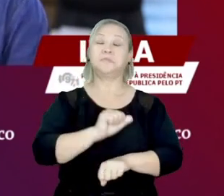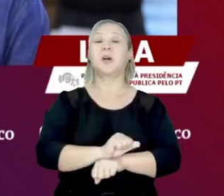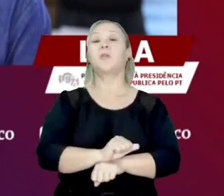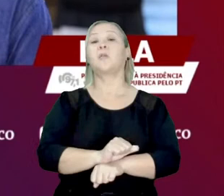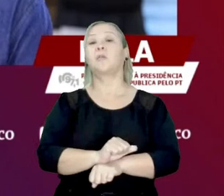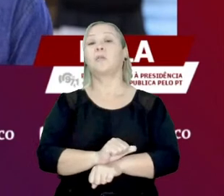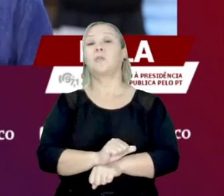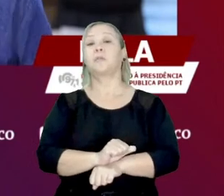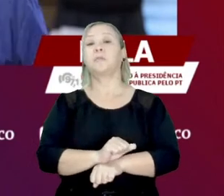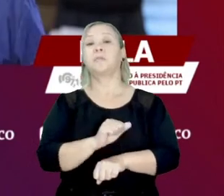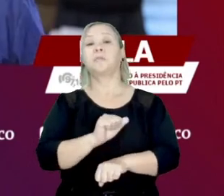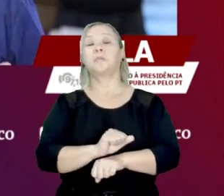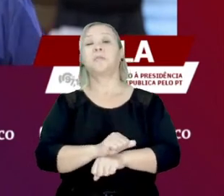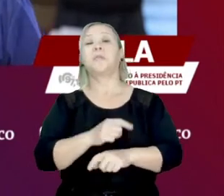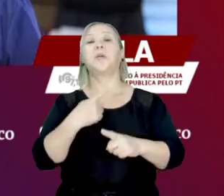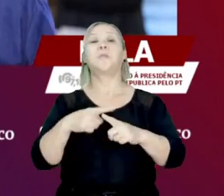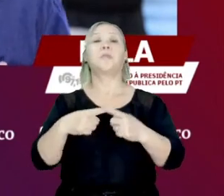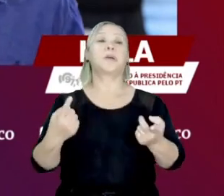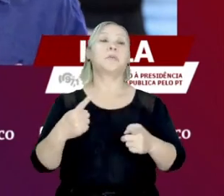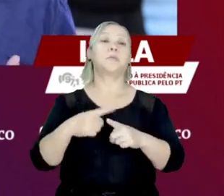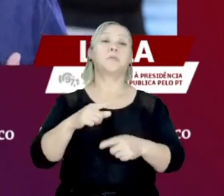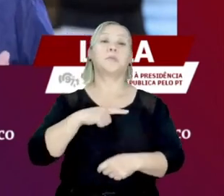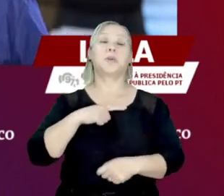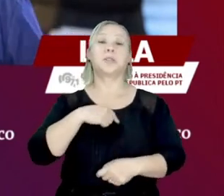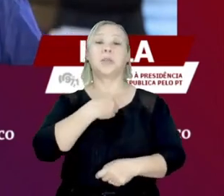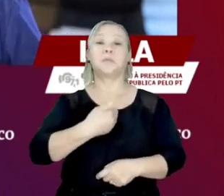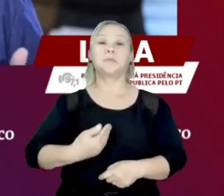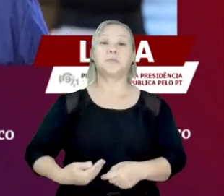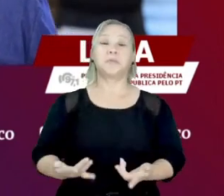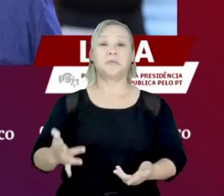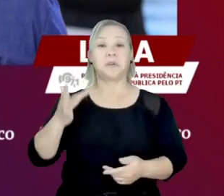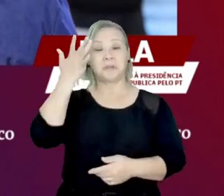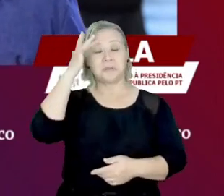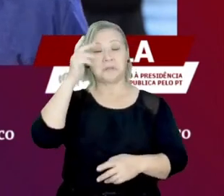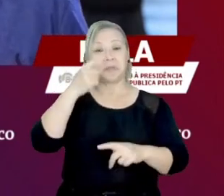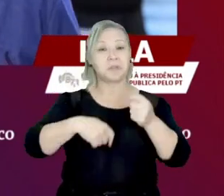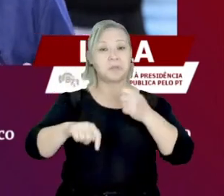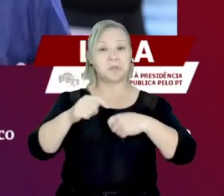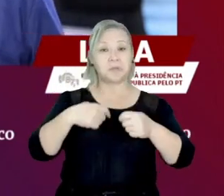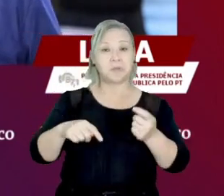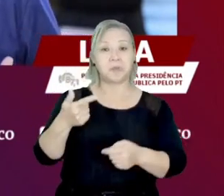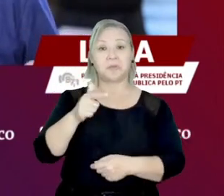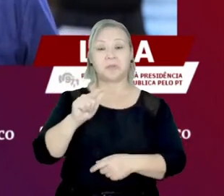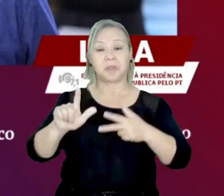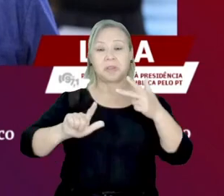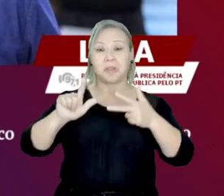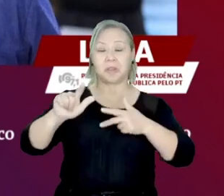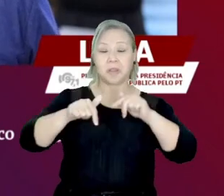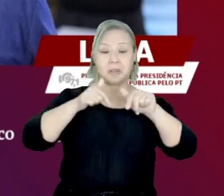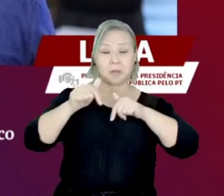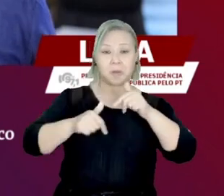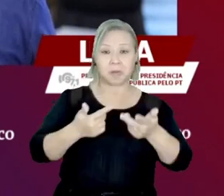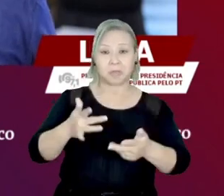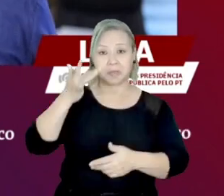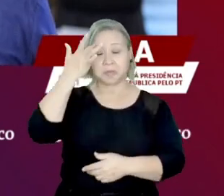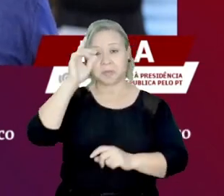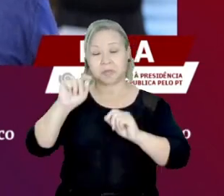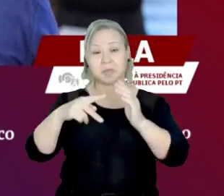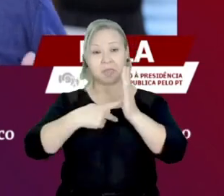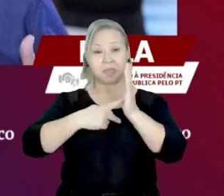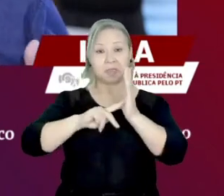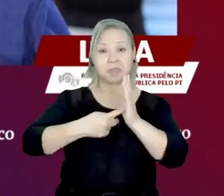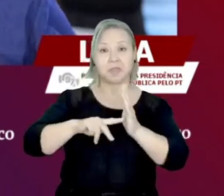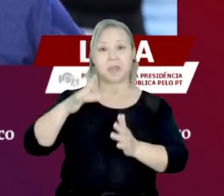entende de movimento social, não entende dos problemas das mulheres. Sabe? Então, esse país precisa ser mudado.